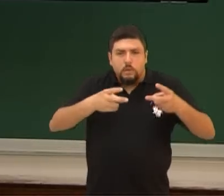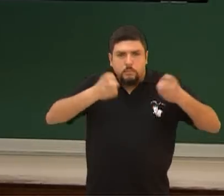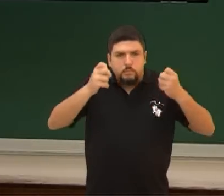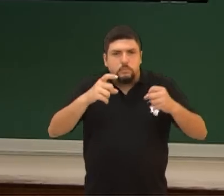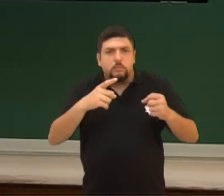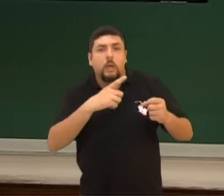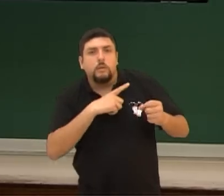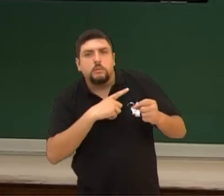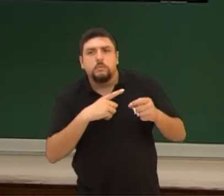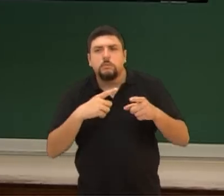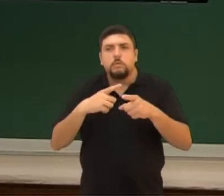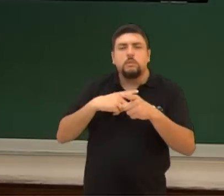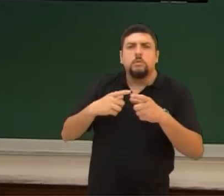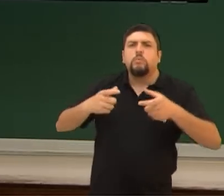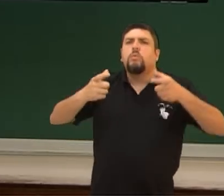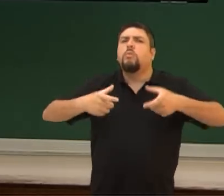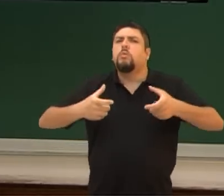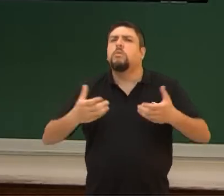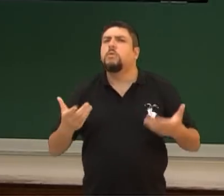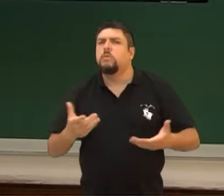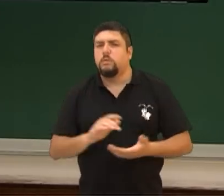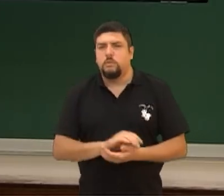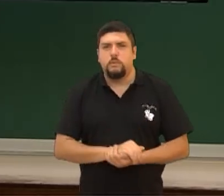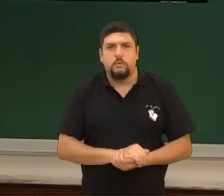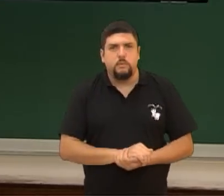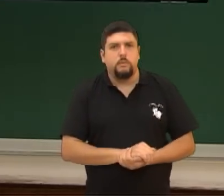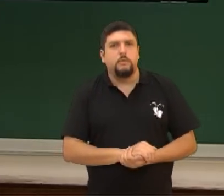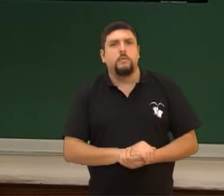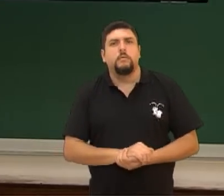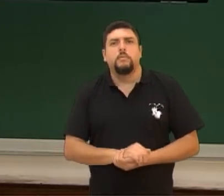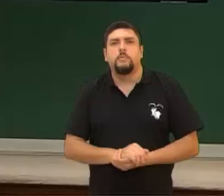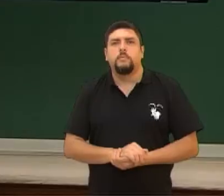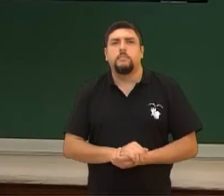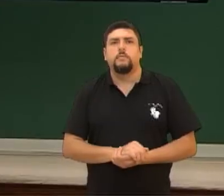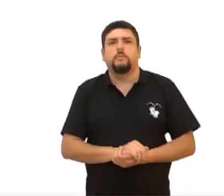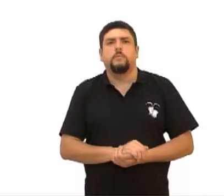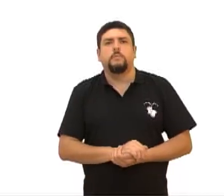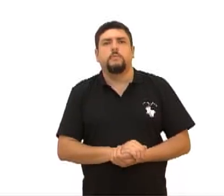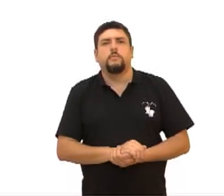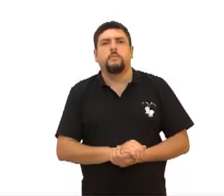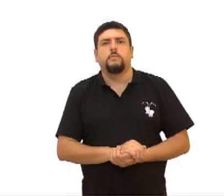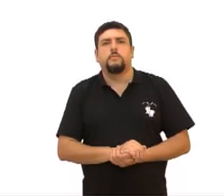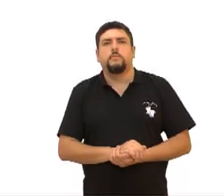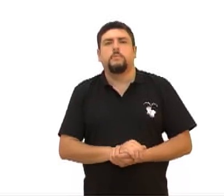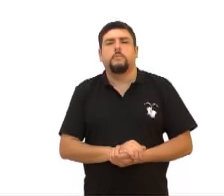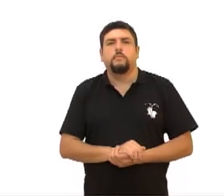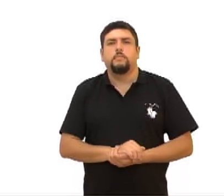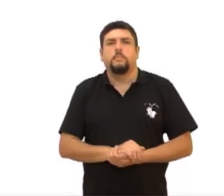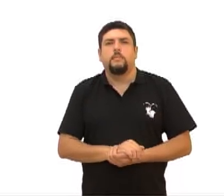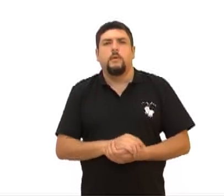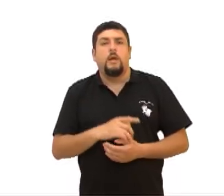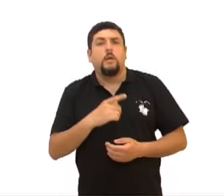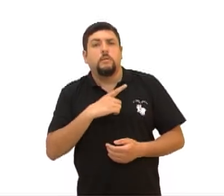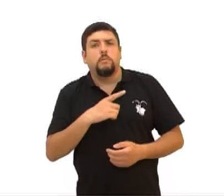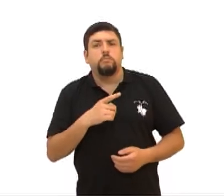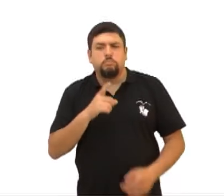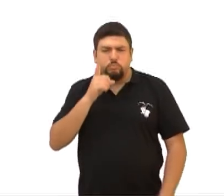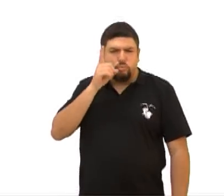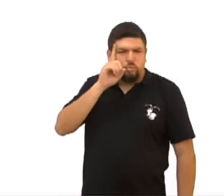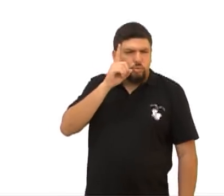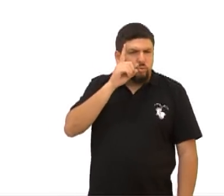momentos, meios de comunicações, nós encontramos. Então, verifica aqui comigo as opções. Então, nós temos aqui a esfera